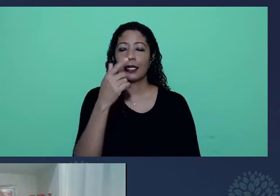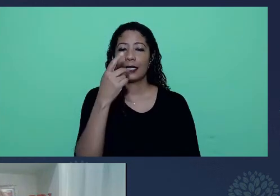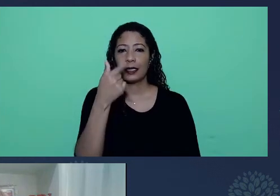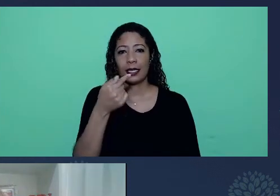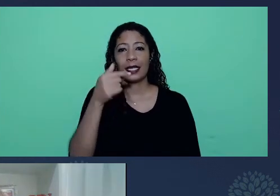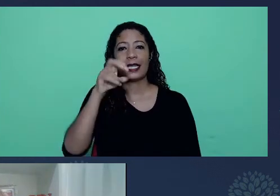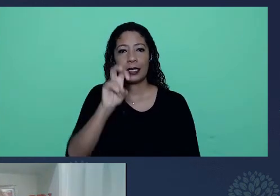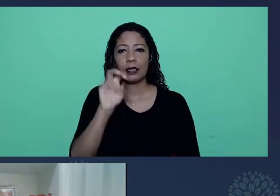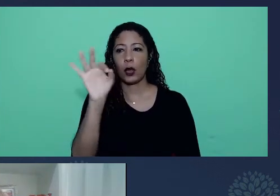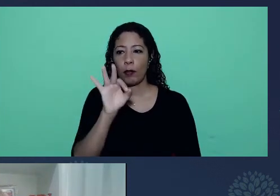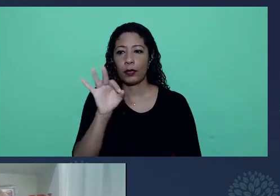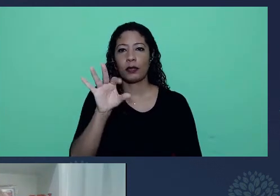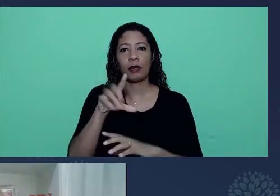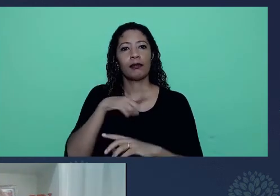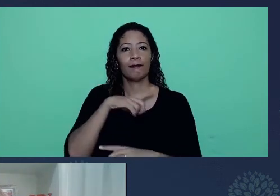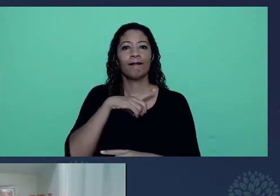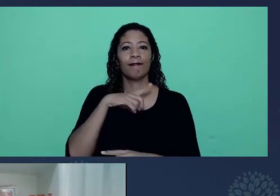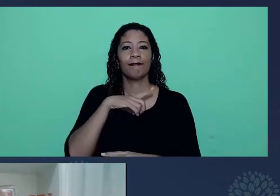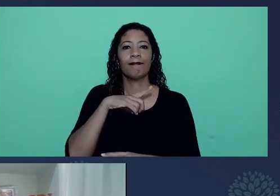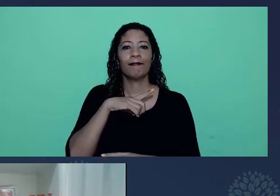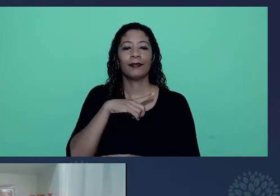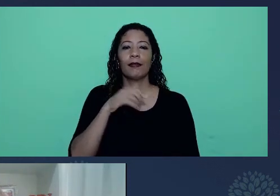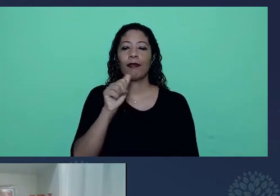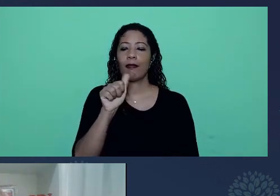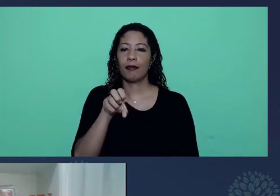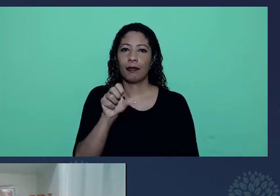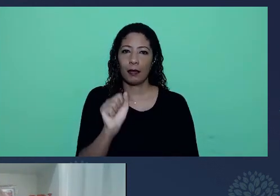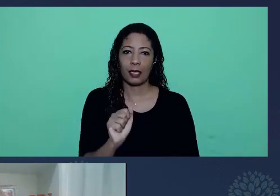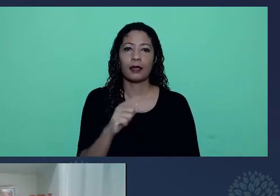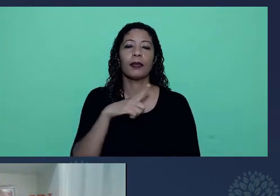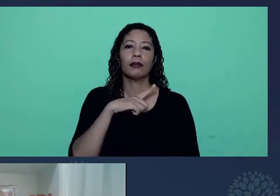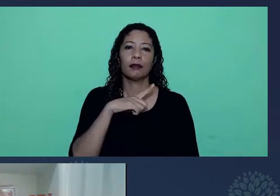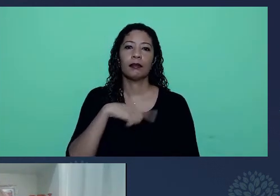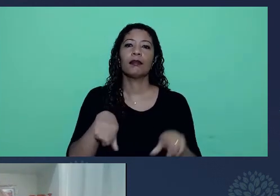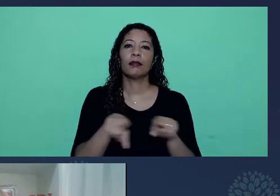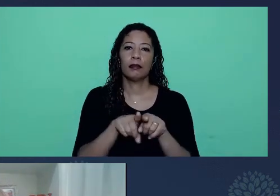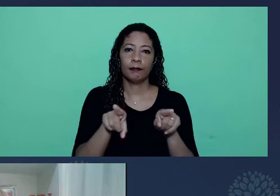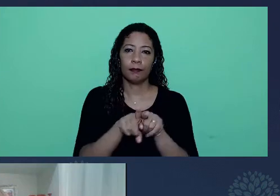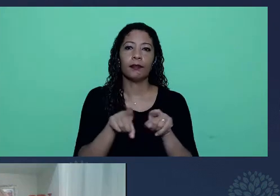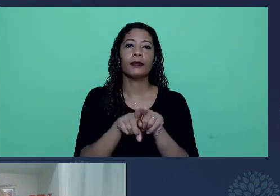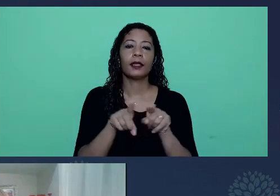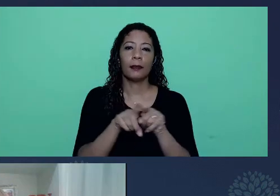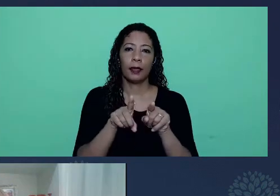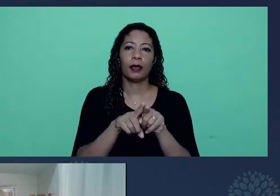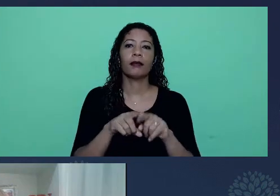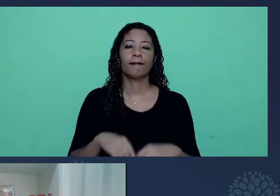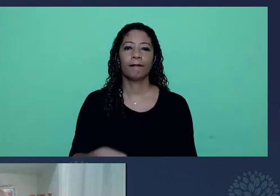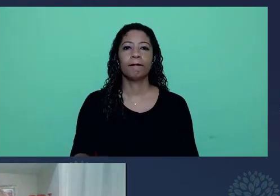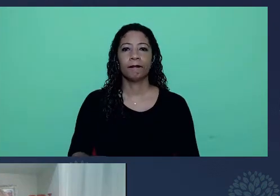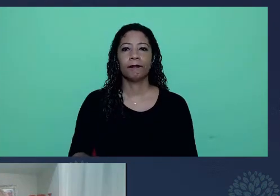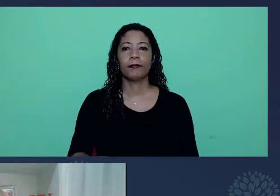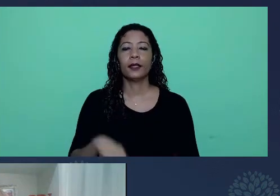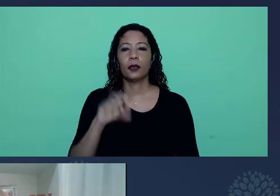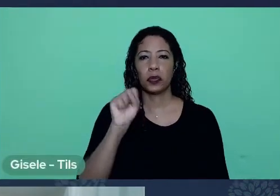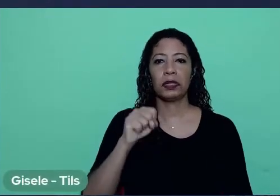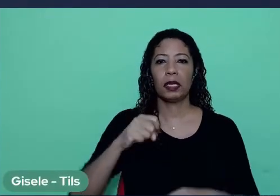Mas alguns expressam, outros não. Tem, então, um componente genético nessa história.